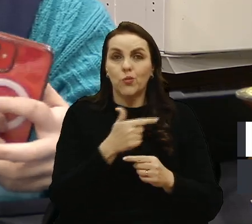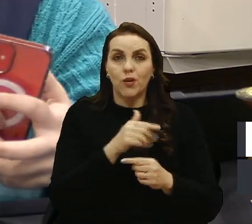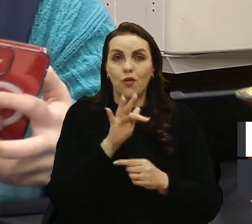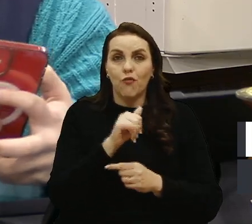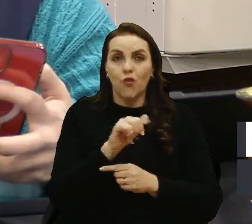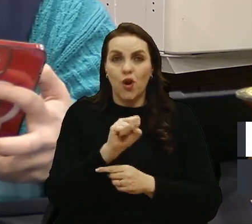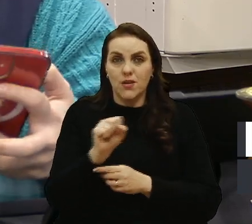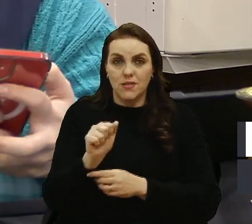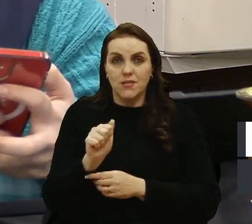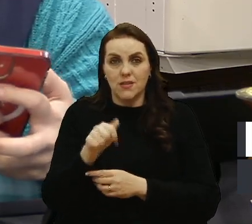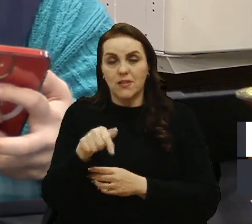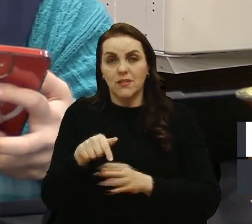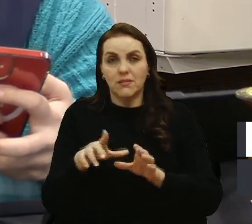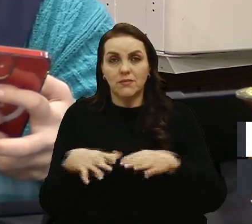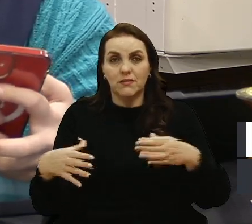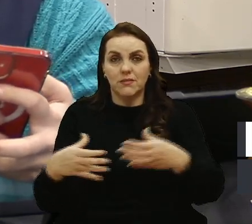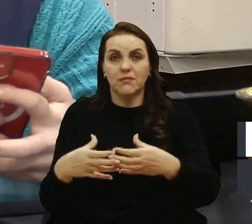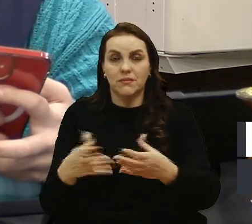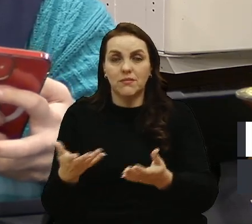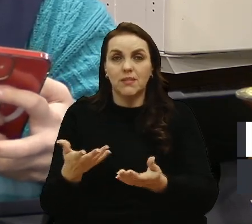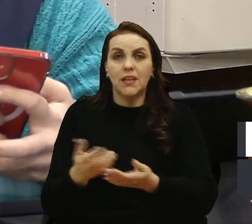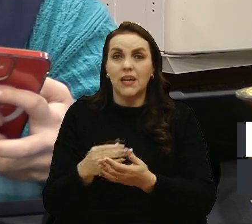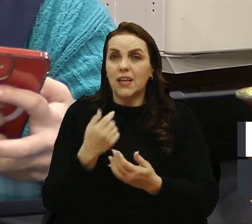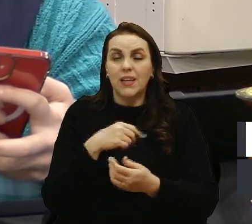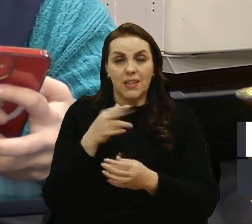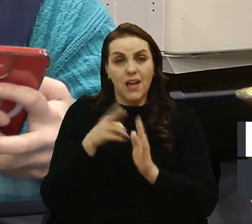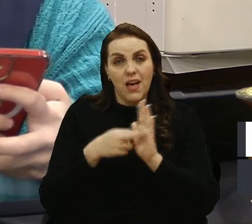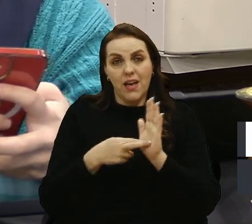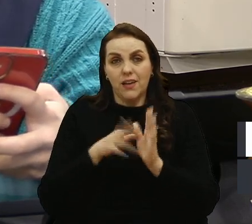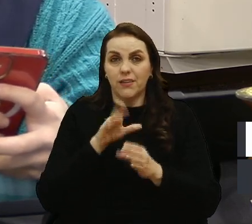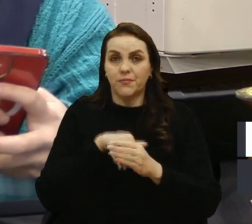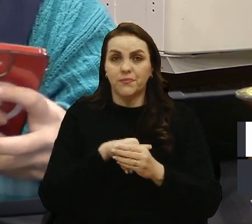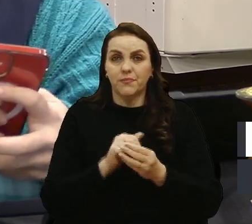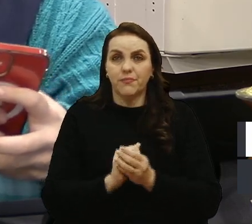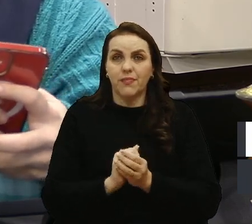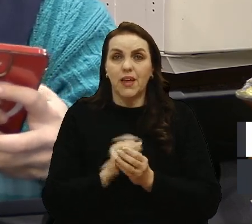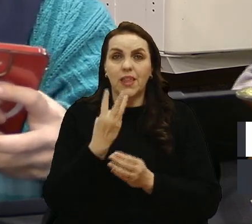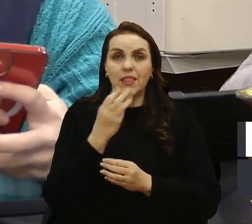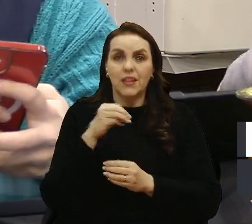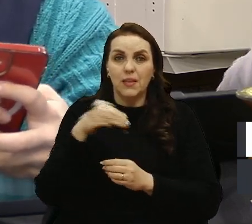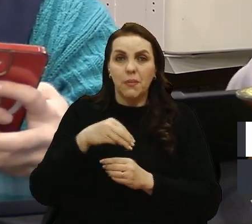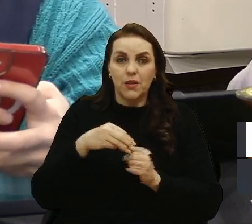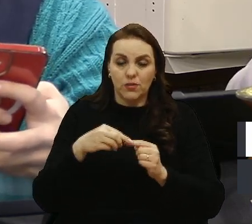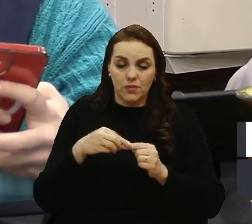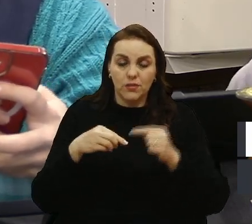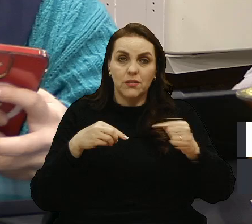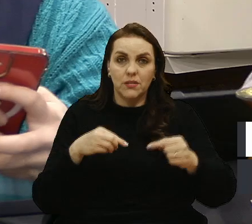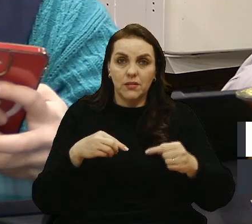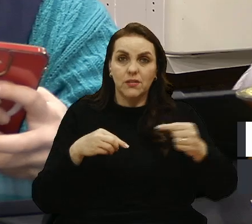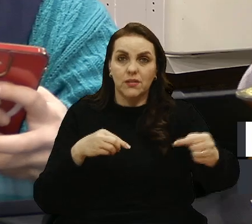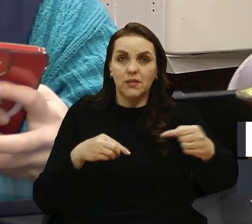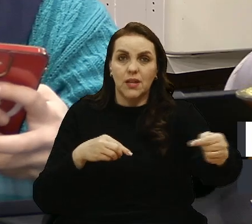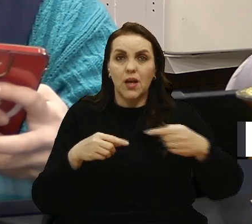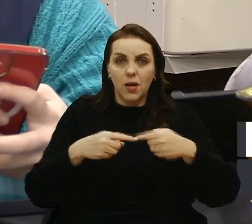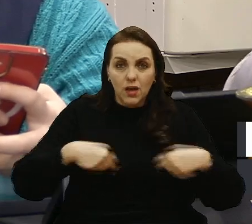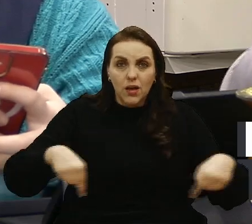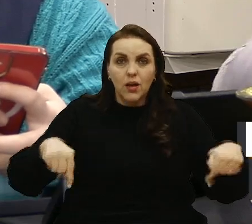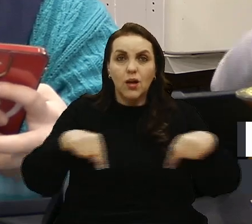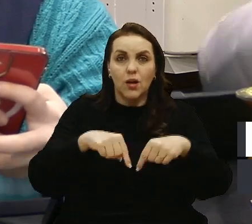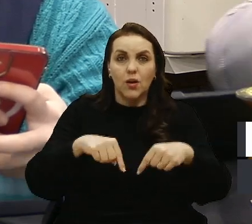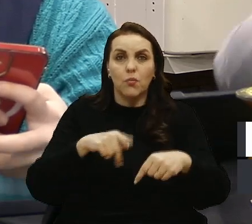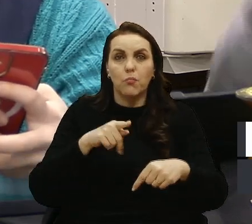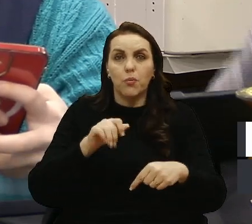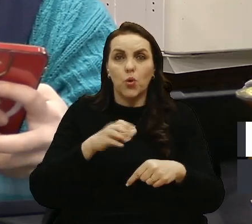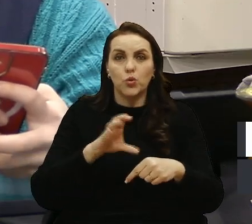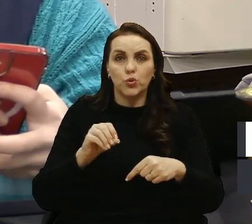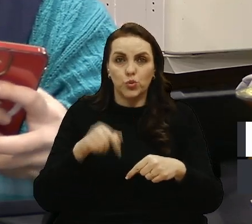regra interna, vereador Santo Fantinel. Daí tu chegava lá, cara, 30 metros tinha um poço artesiano. Será que a pessoa pensou que os outros que moram lá iam